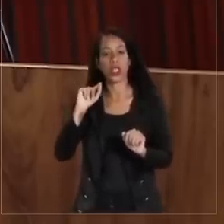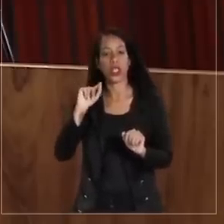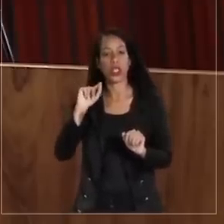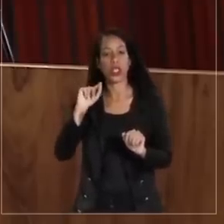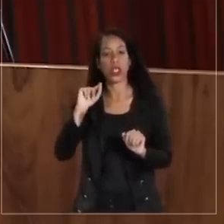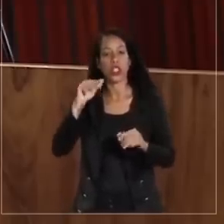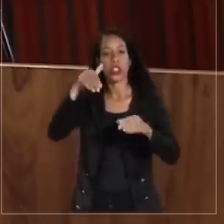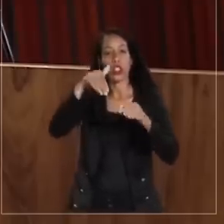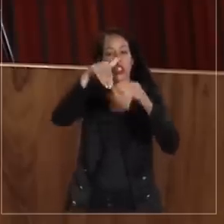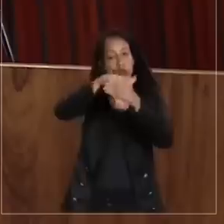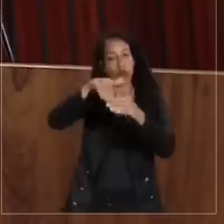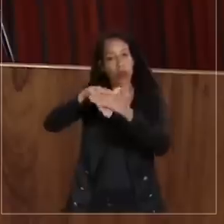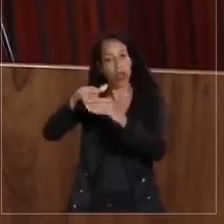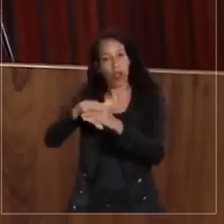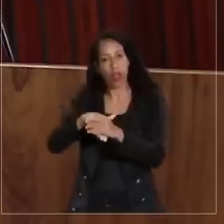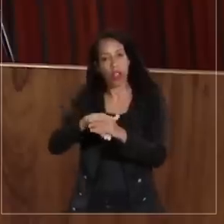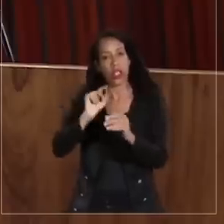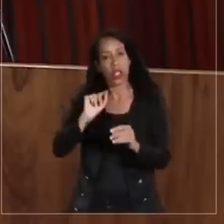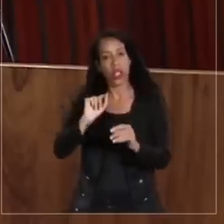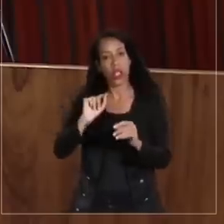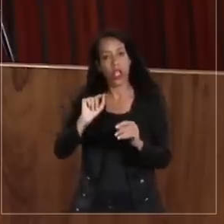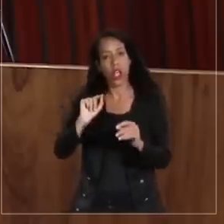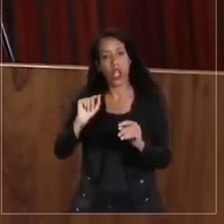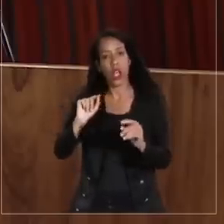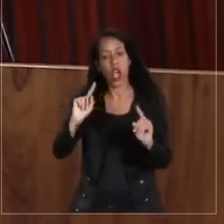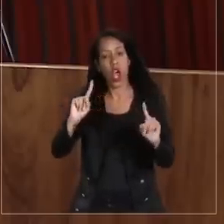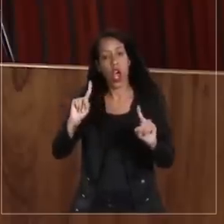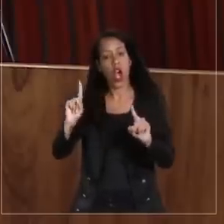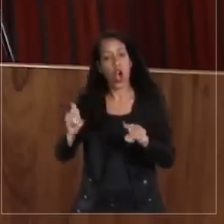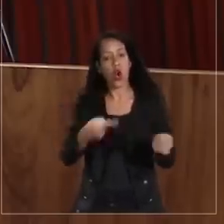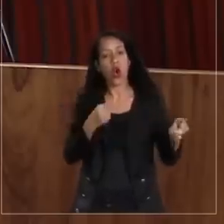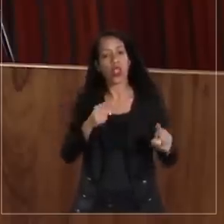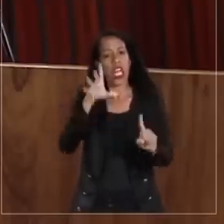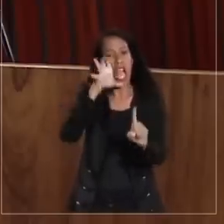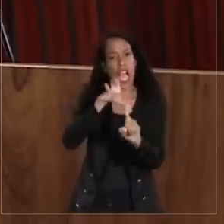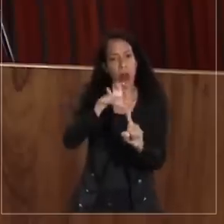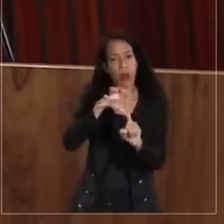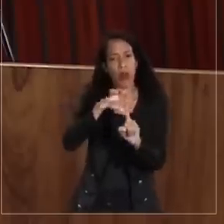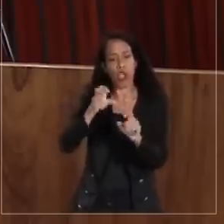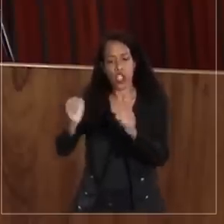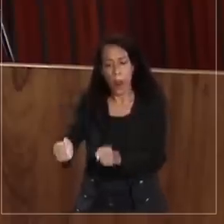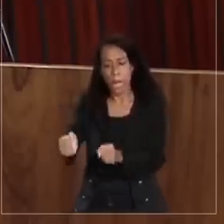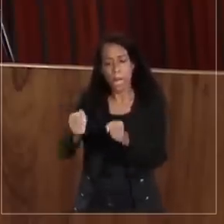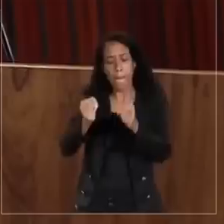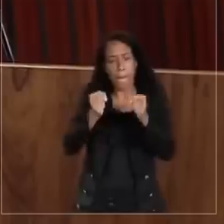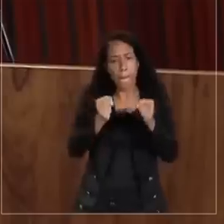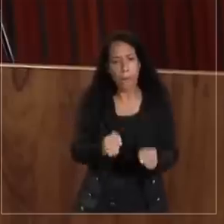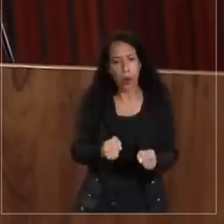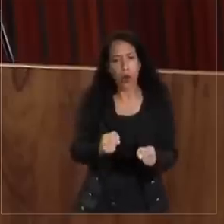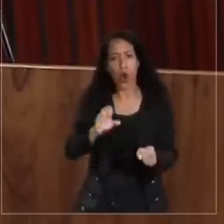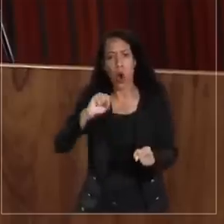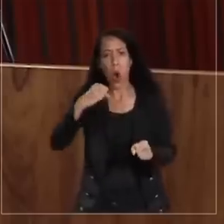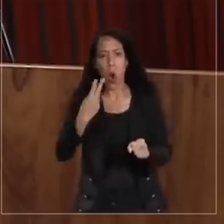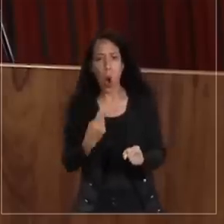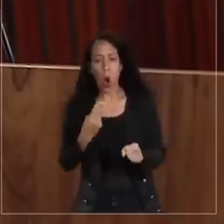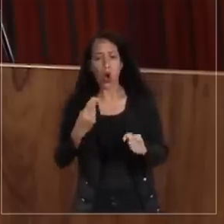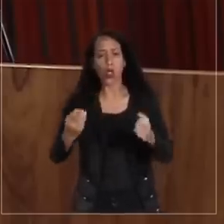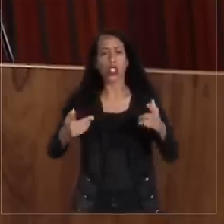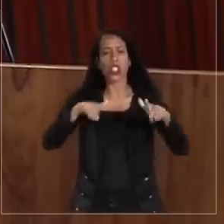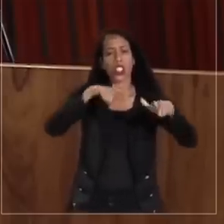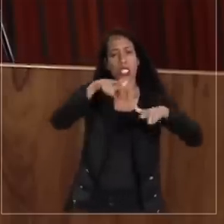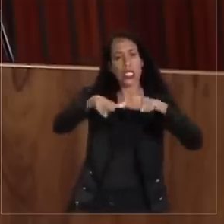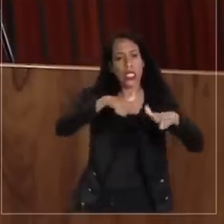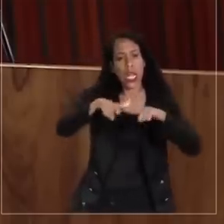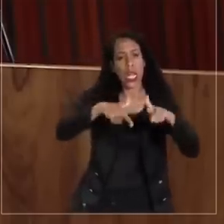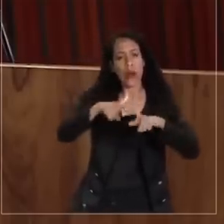das eleições contra abuso no exercício de cargo, função ou emprego público.